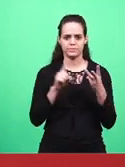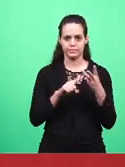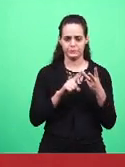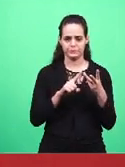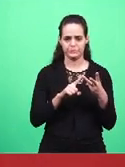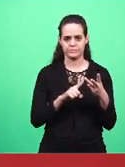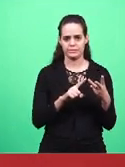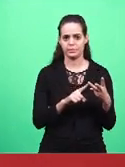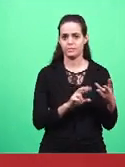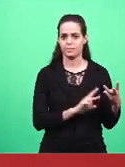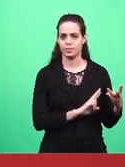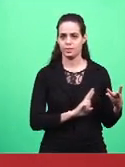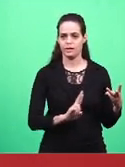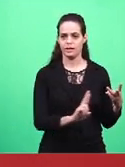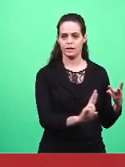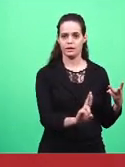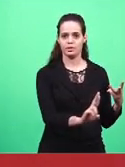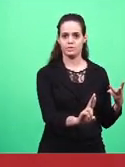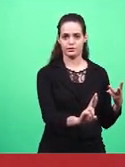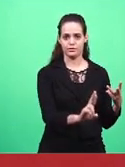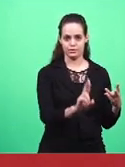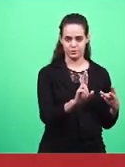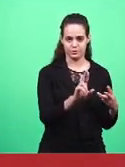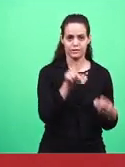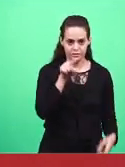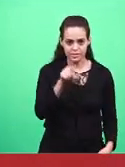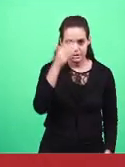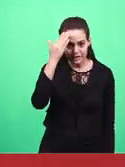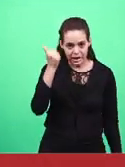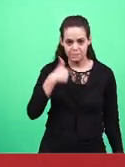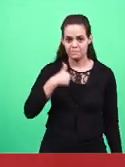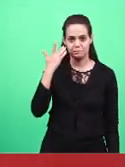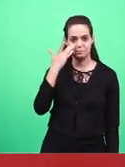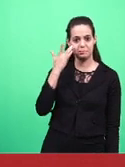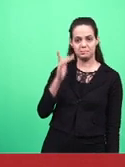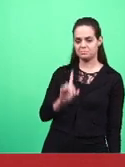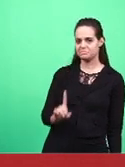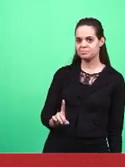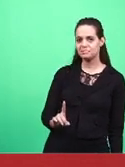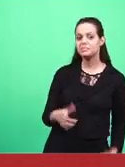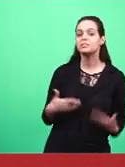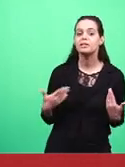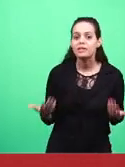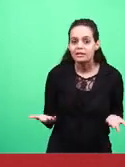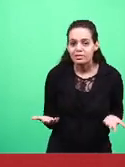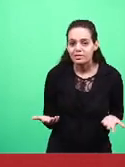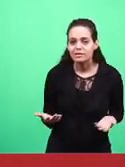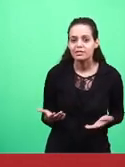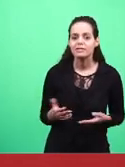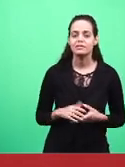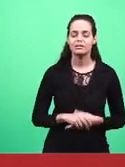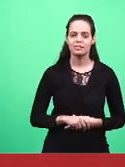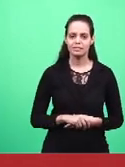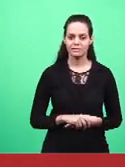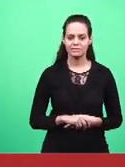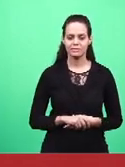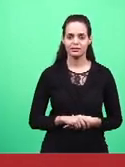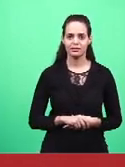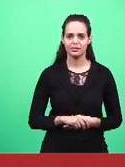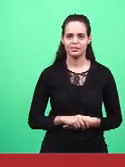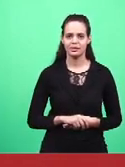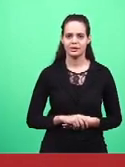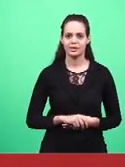Hitler fez, matou 6 milhões de judeus. Os irmãos verem a situação. Por quê? Aí